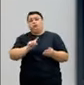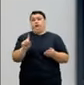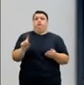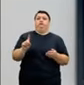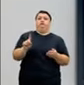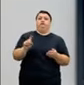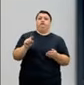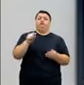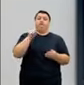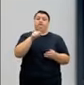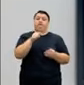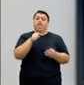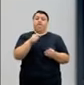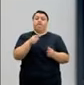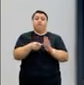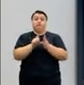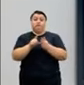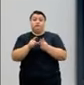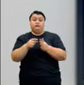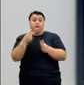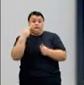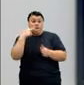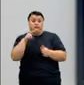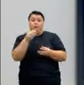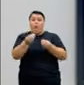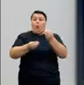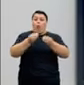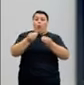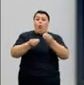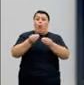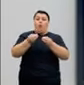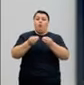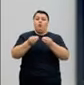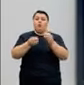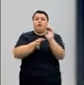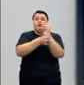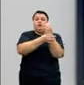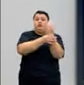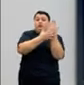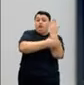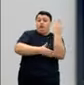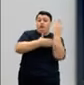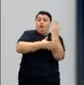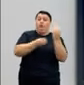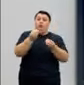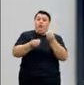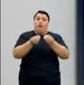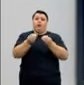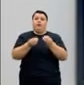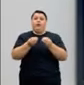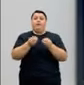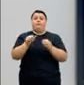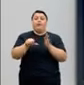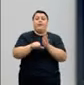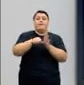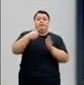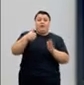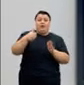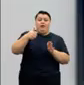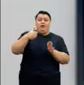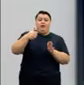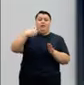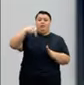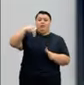Então, essas são as formas que os anticorpos podem agir, né, no antígeno. A primeira forma é a